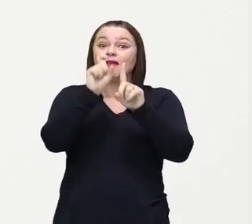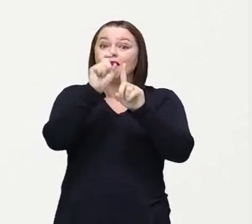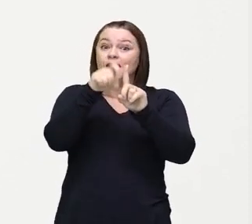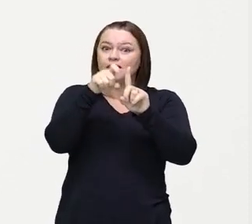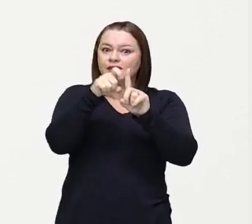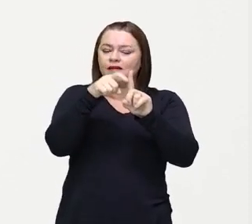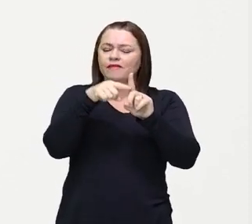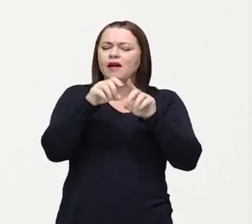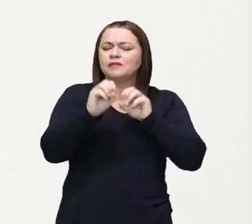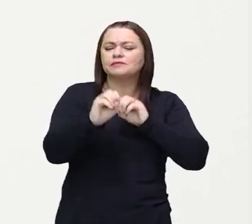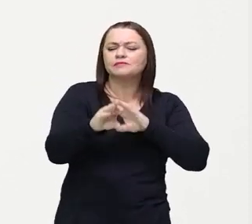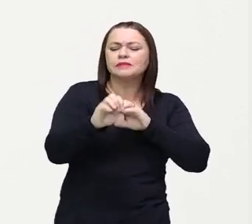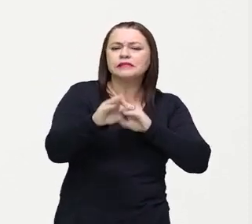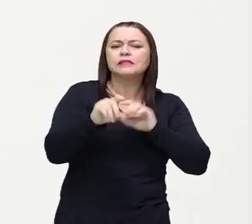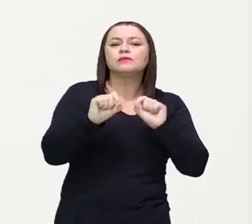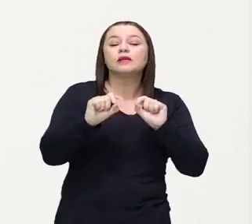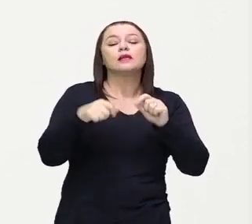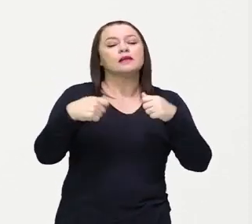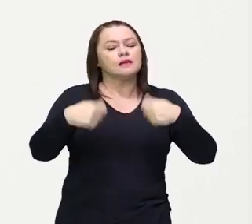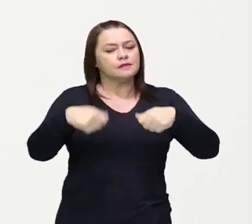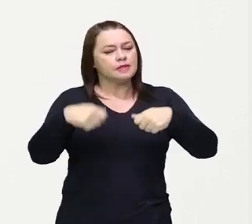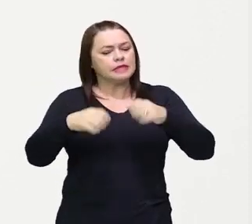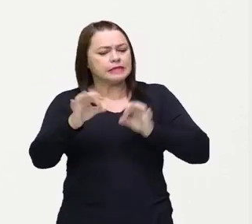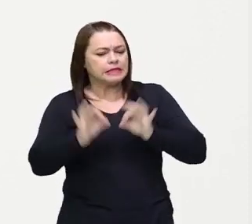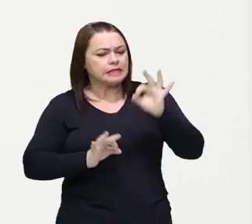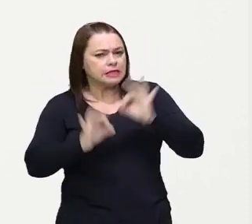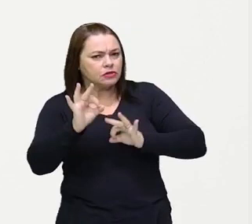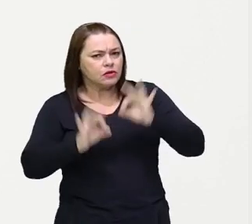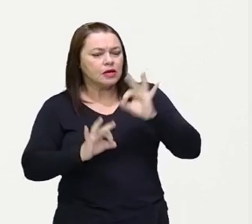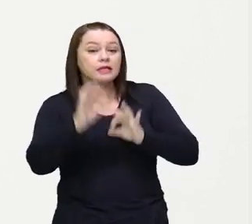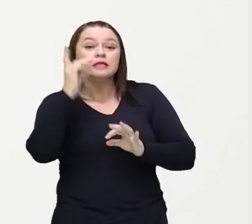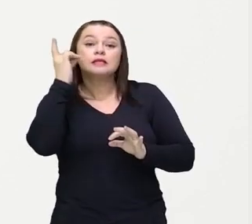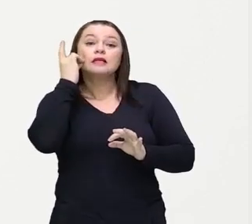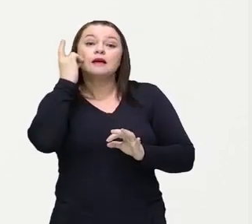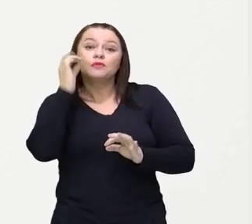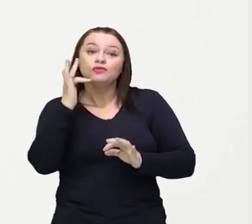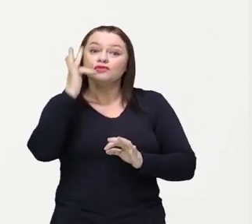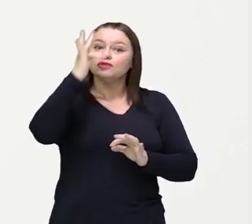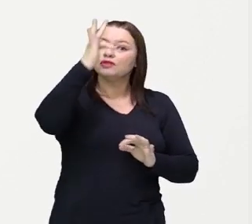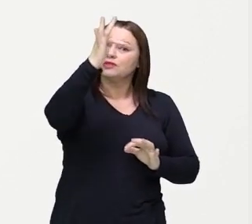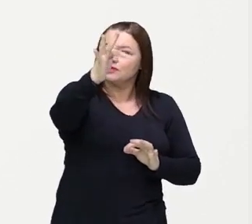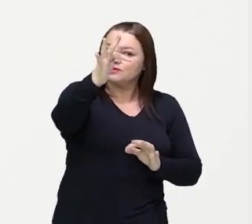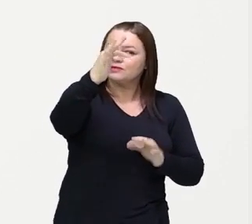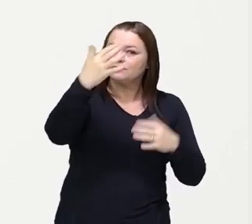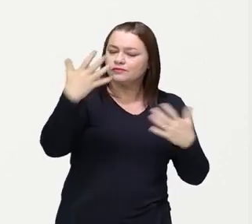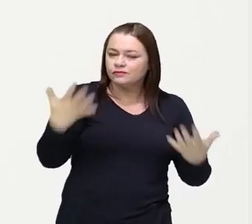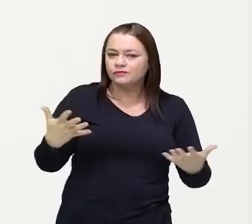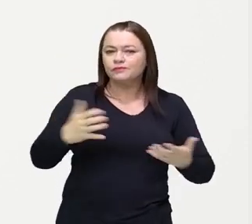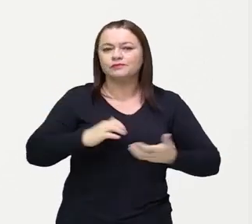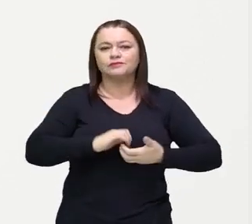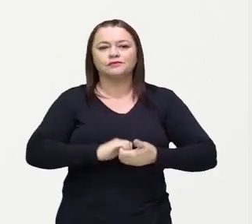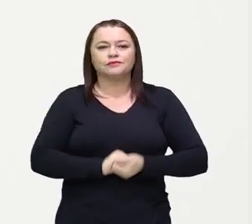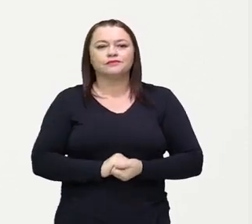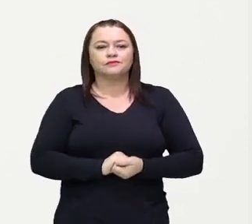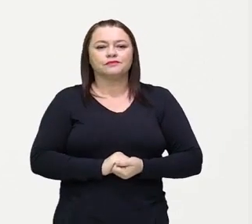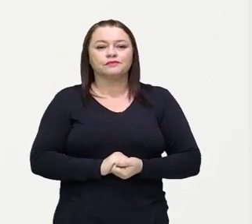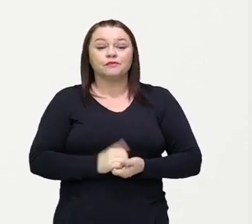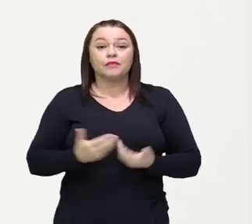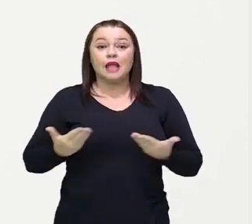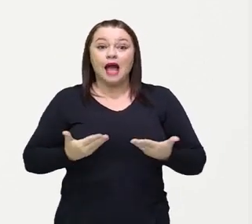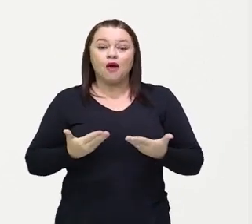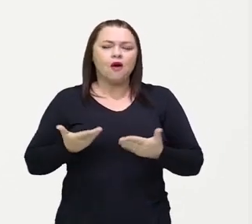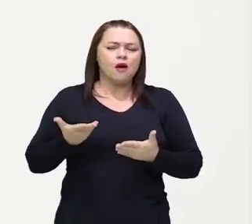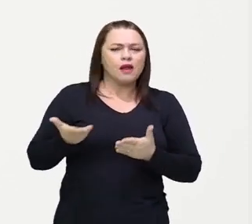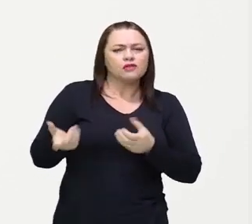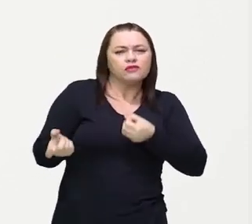necessário preparar-se para os dias de necessidade. Mas agora eu quero voltar aqui, crianças, para aquele primeiro, olha o que eu